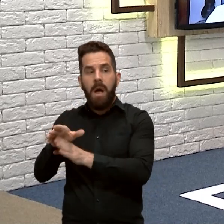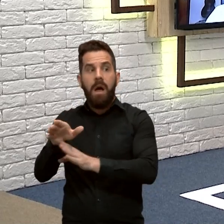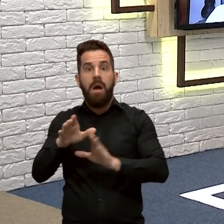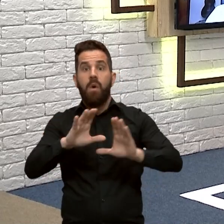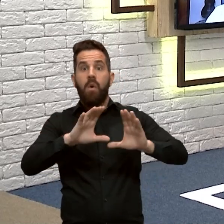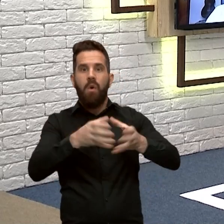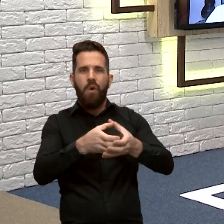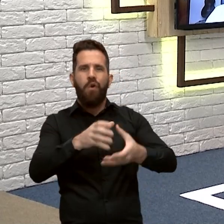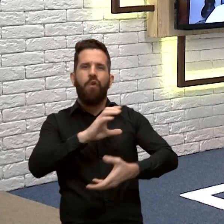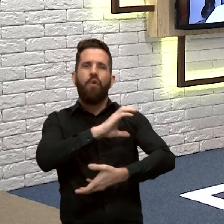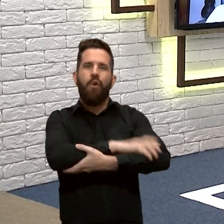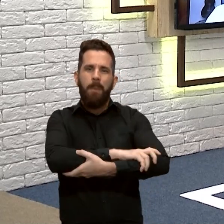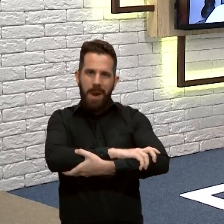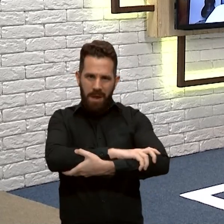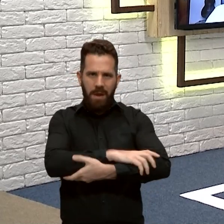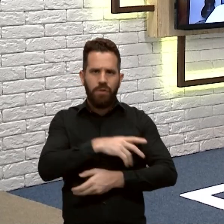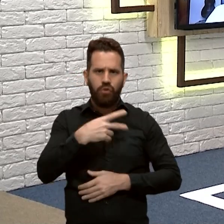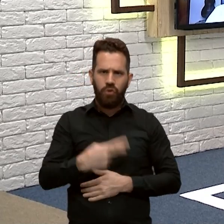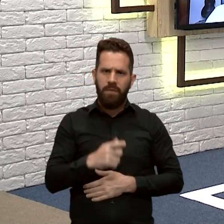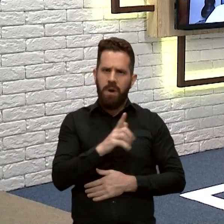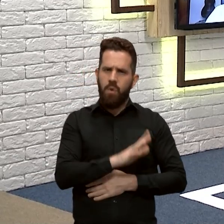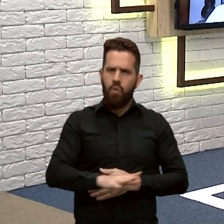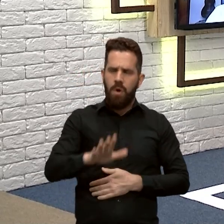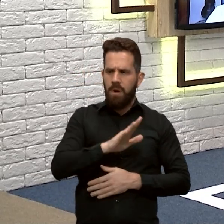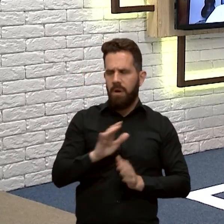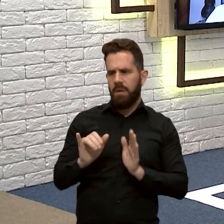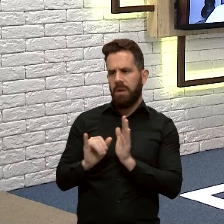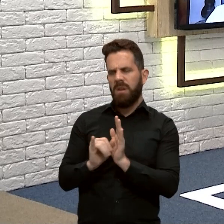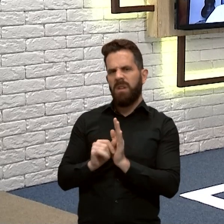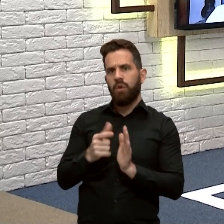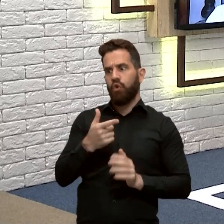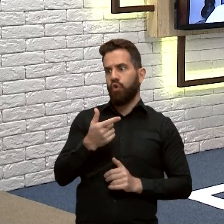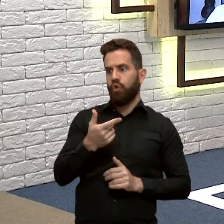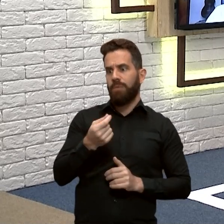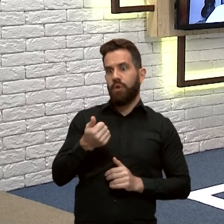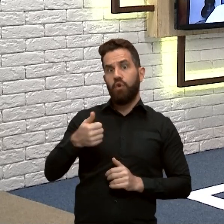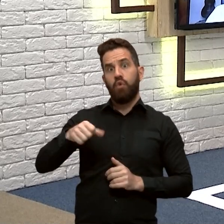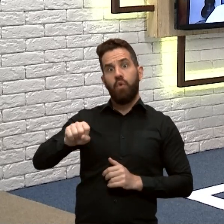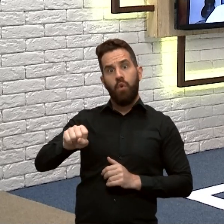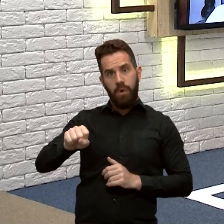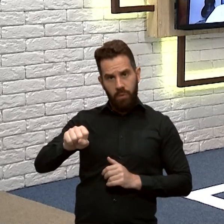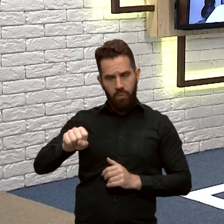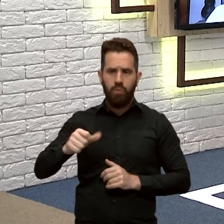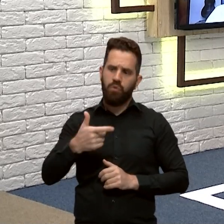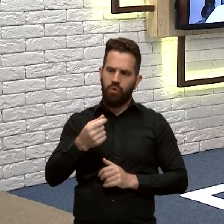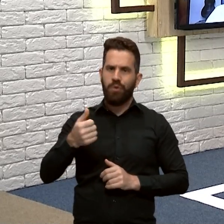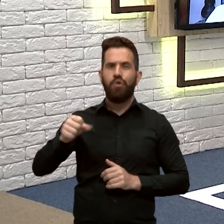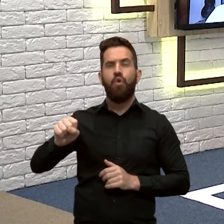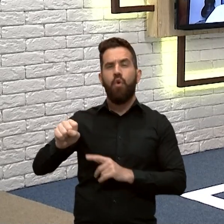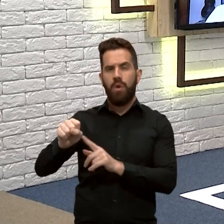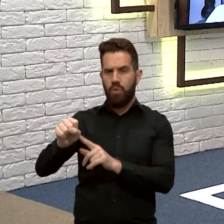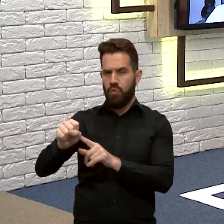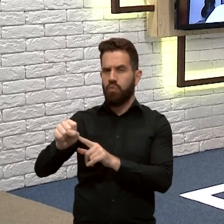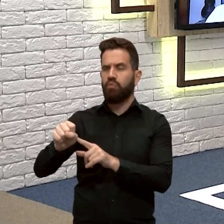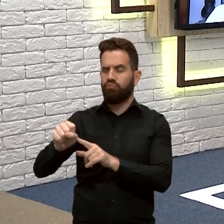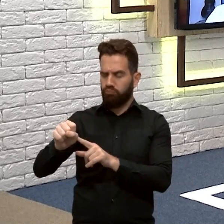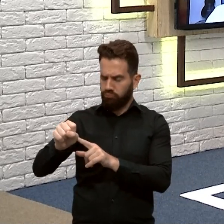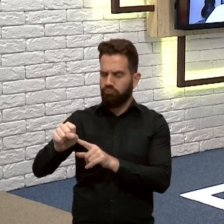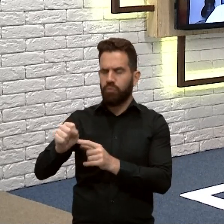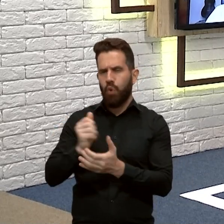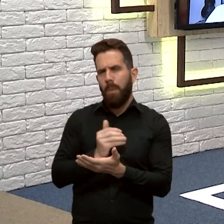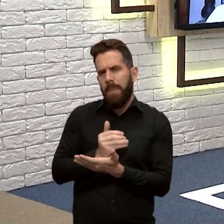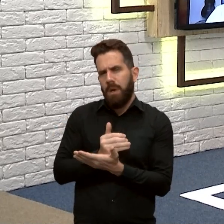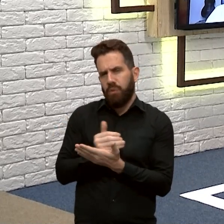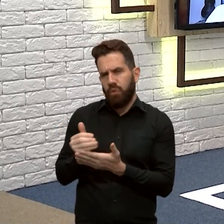quando, na oportunidade que foi lançado o programa de coleta seletiva aqui no município. E foi feito todo